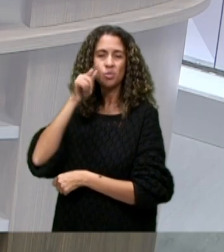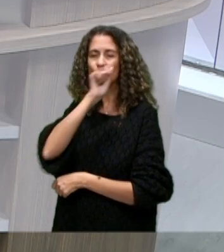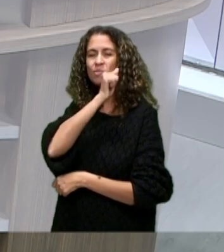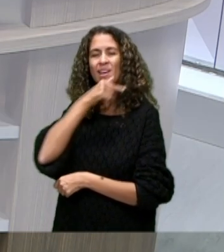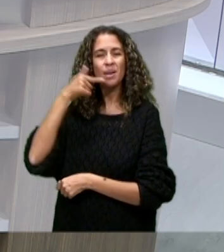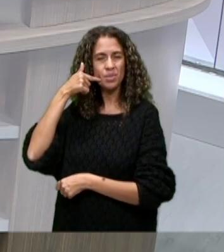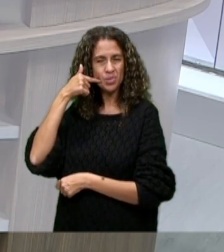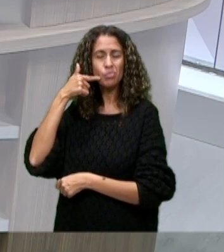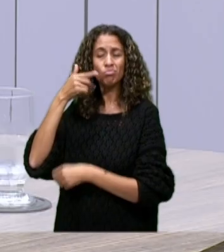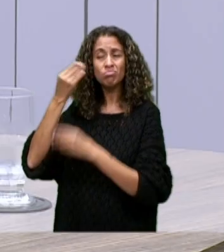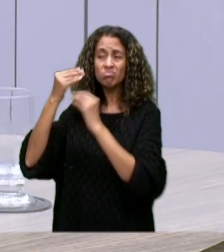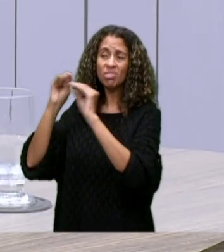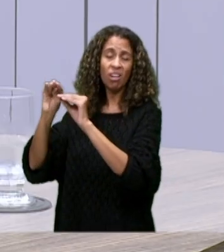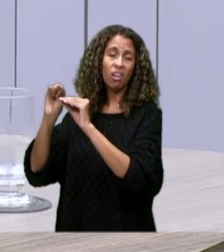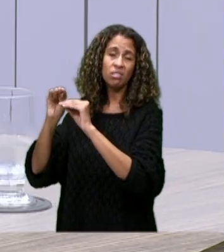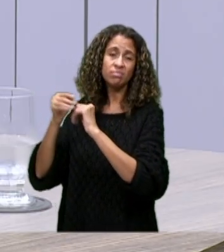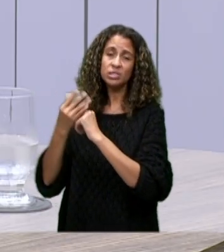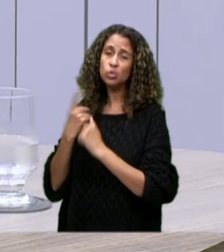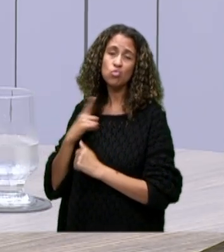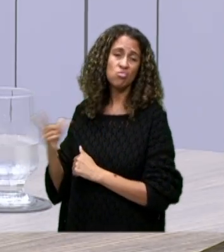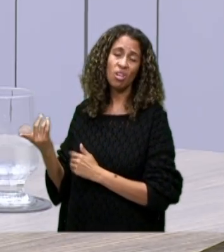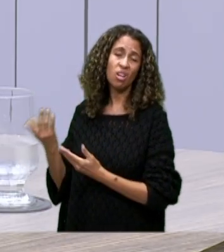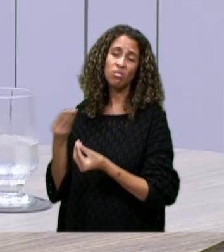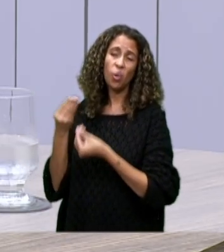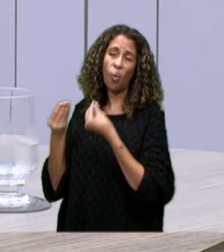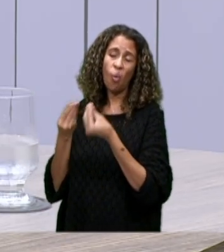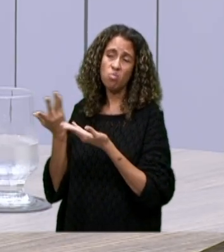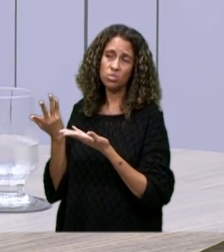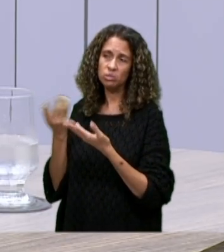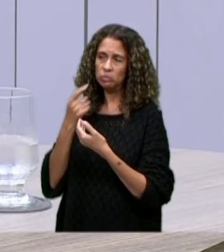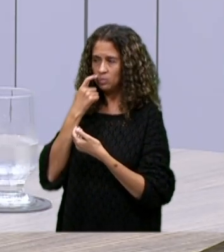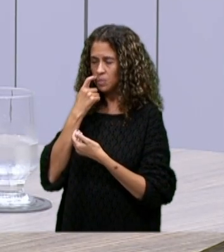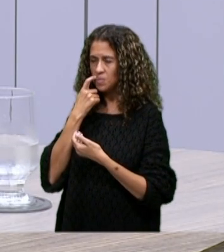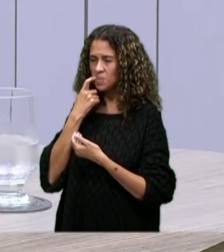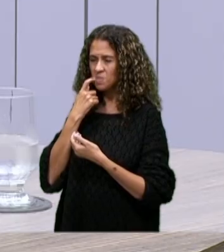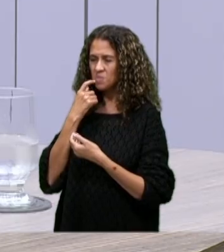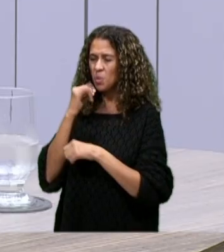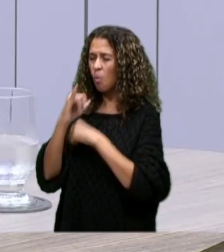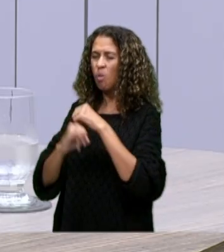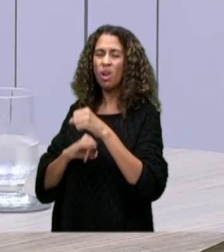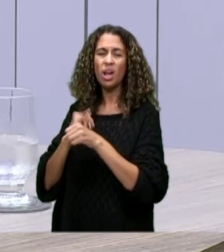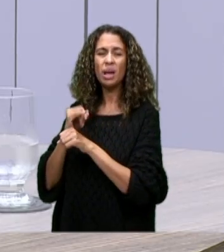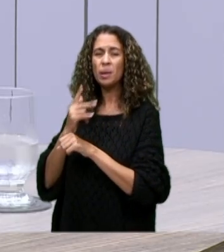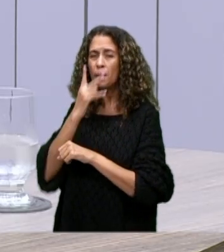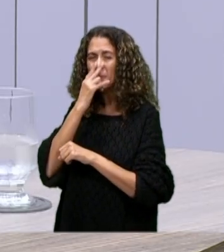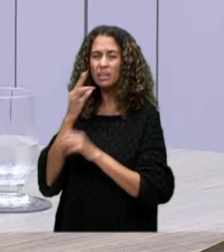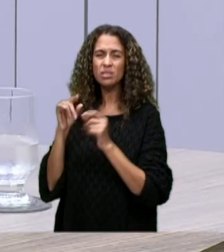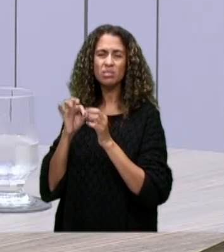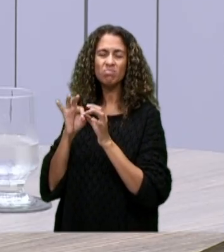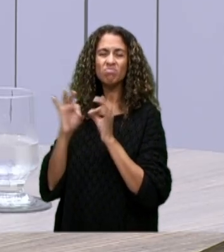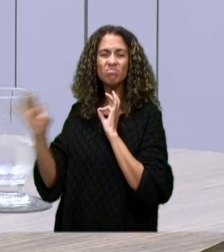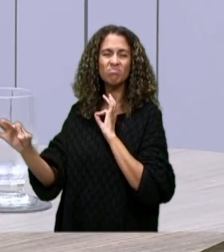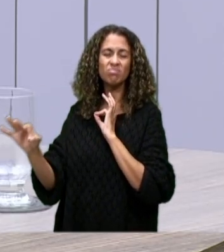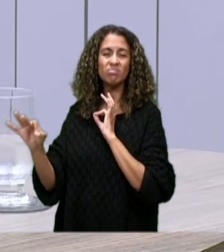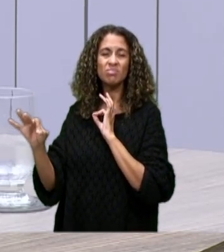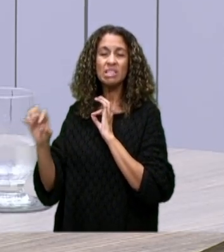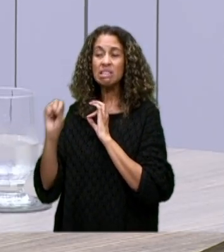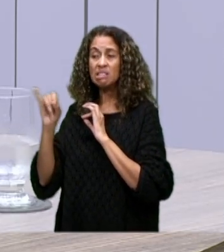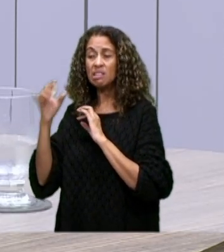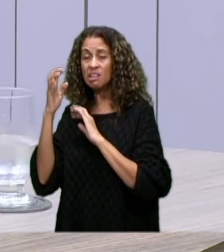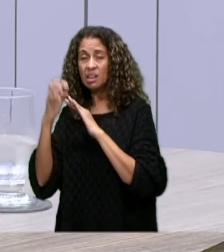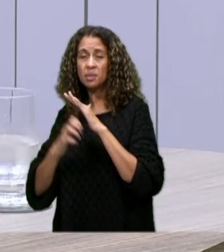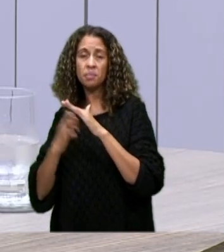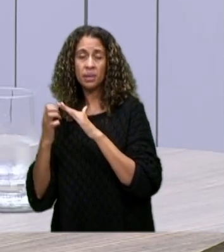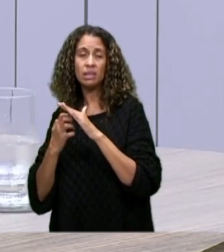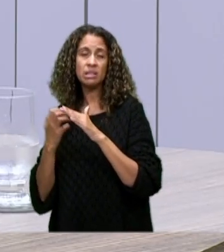publiquei, e ficam lá e não tem o que fazer muito com eles. Estão lá online, um dia eles podem não estar mais. Se a empresa decidir que